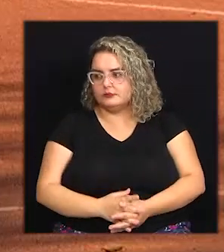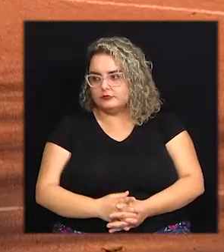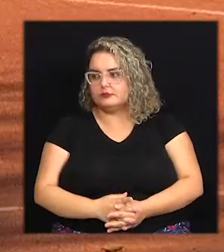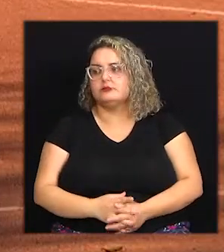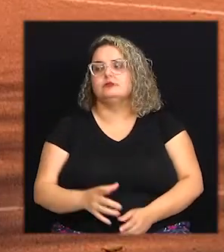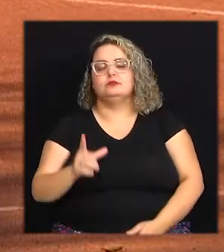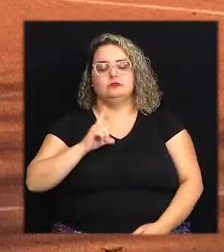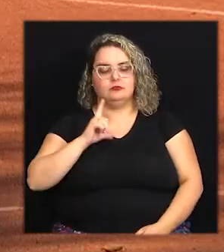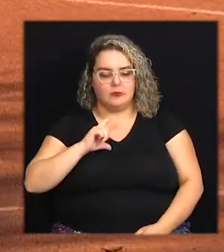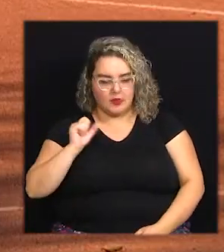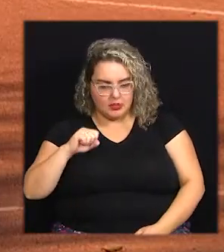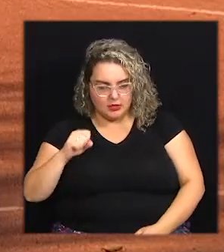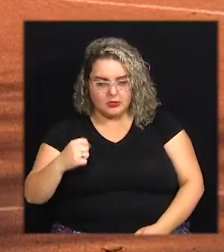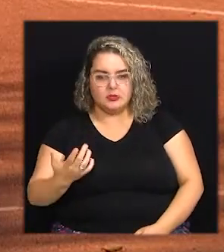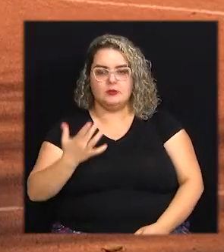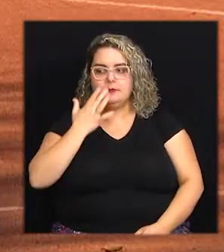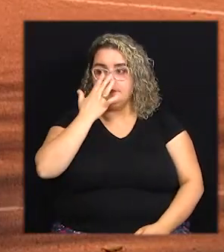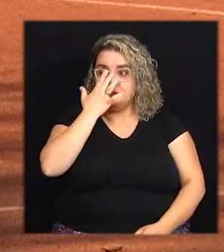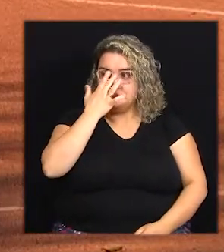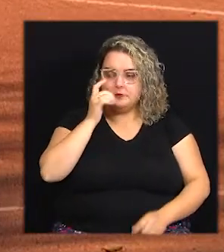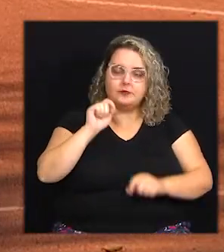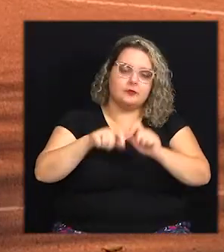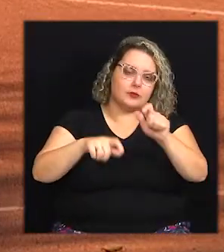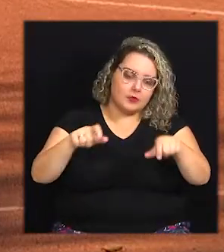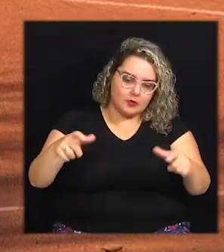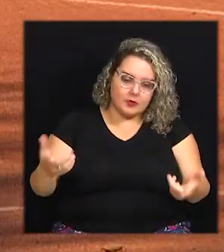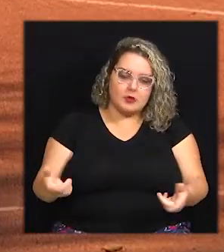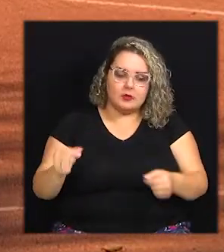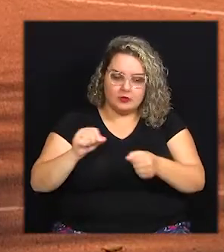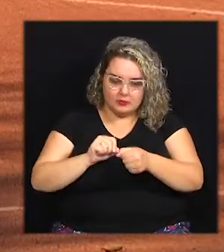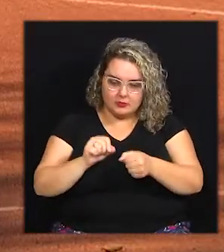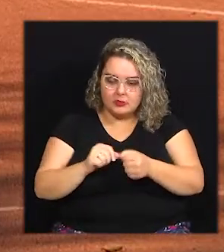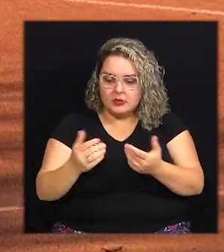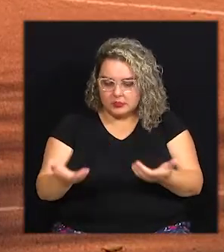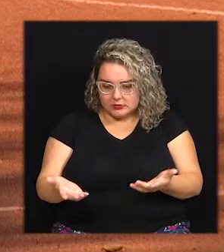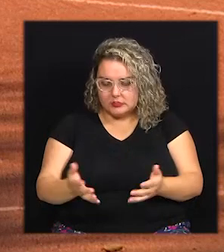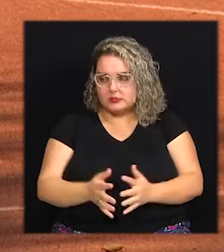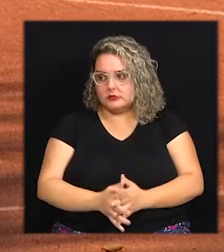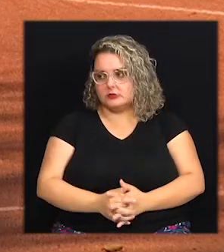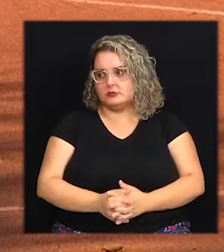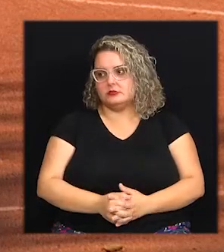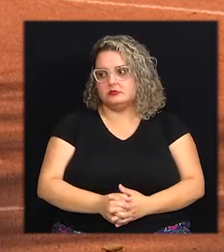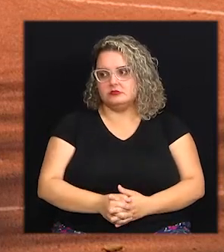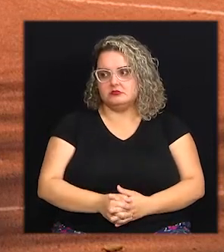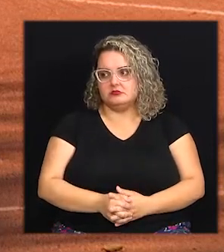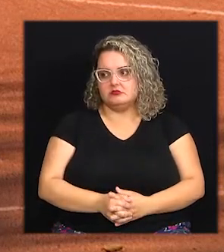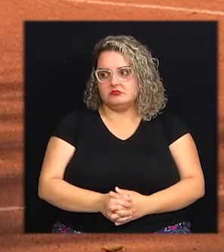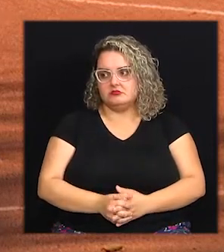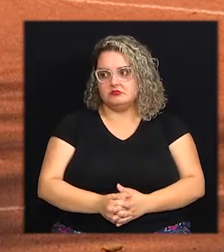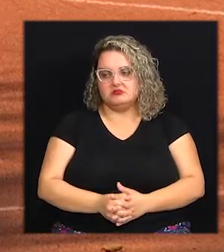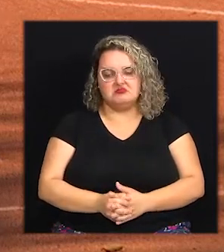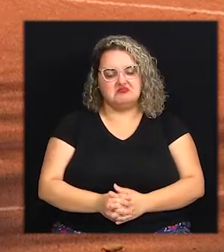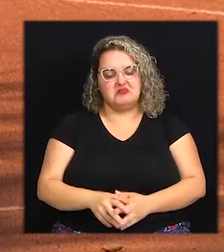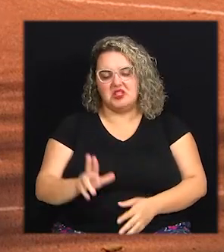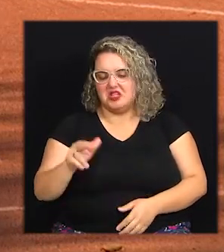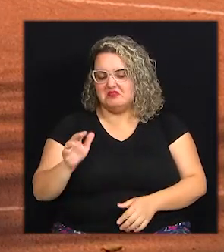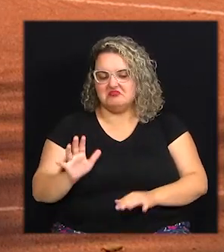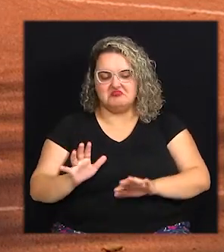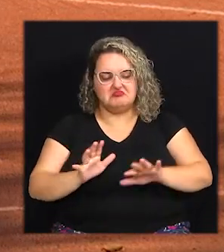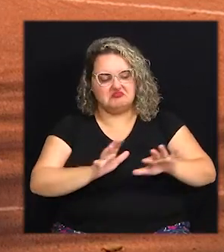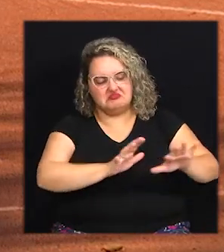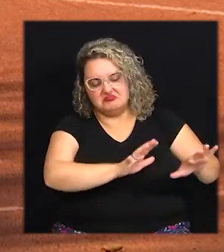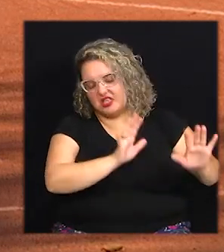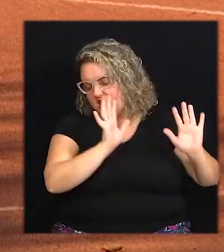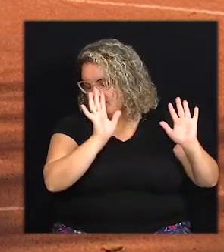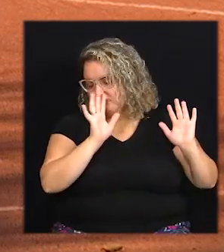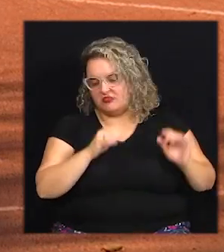partida? Cara, existe sim, tem bastante gente, inclusive, que faz isso, mas eu nunca tento levar para esse lado.